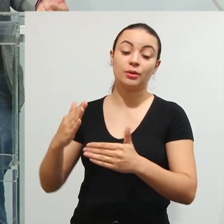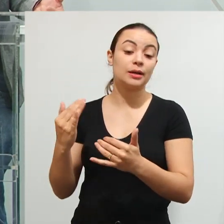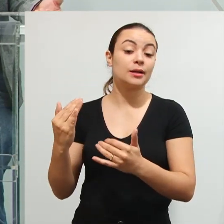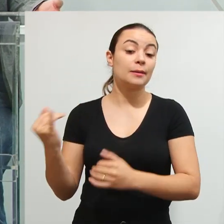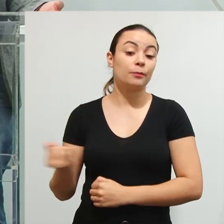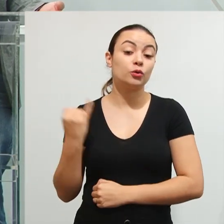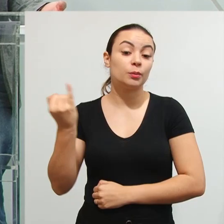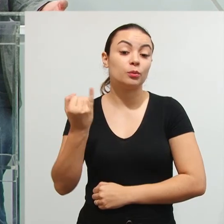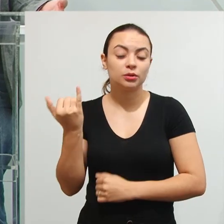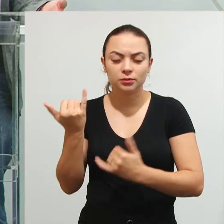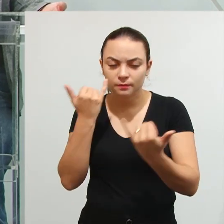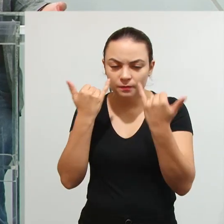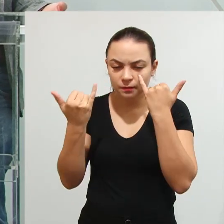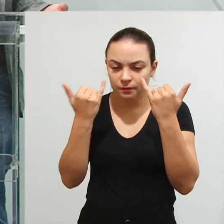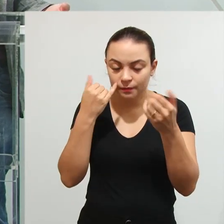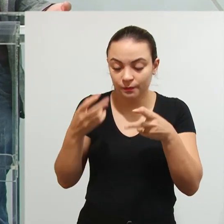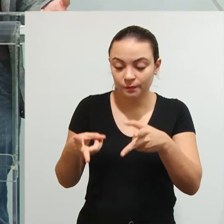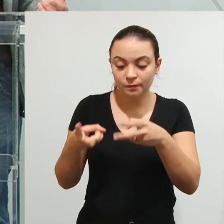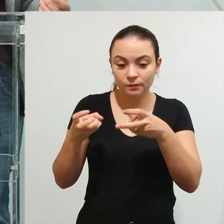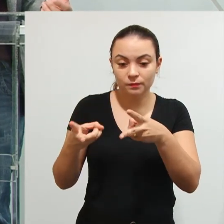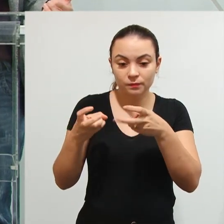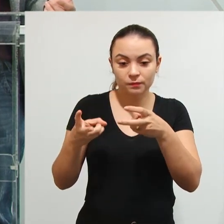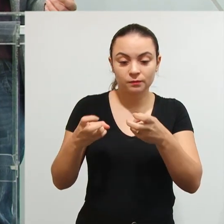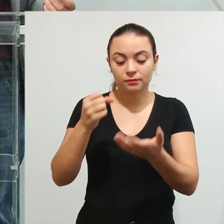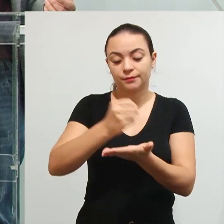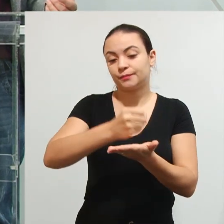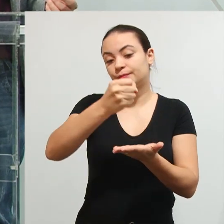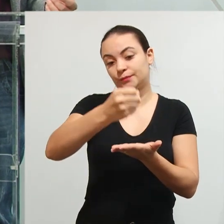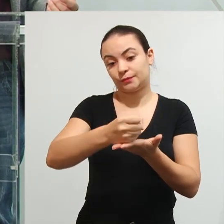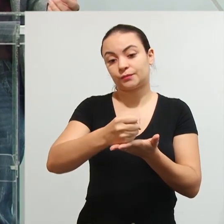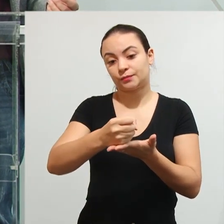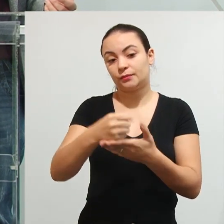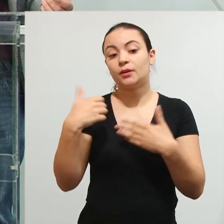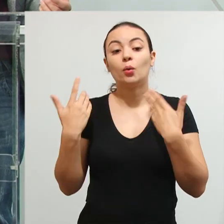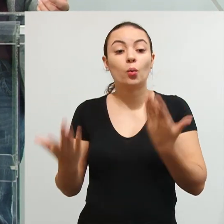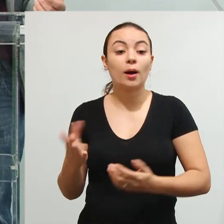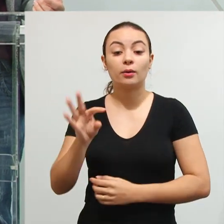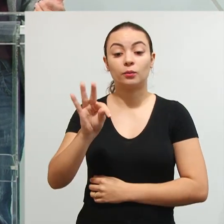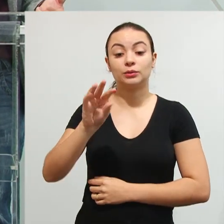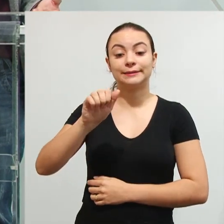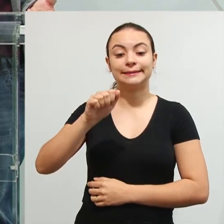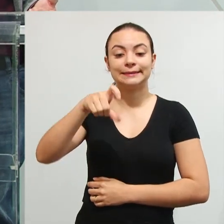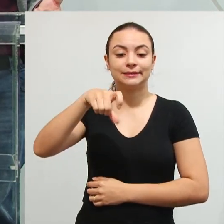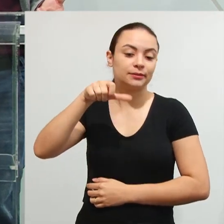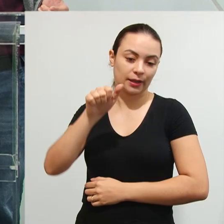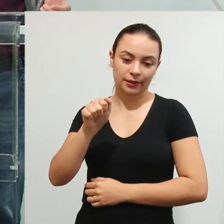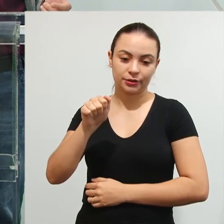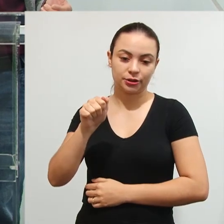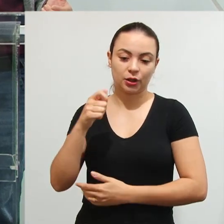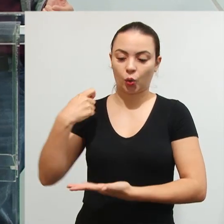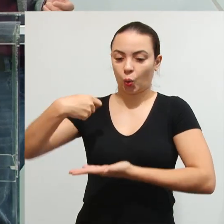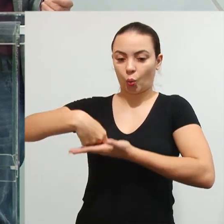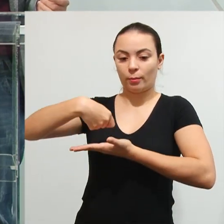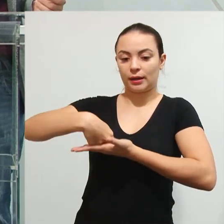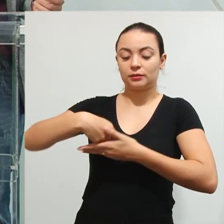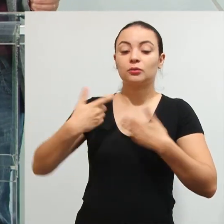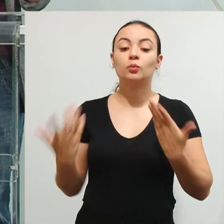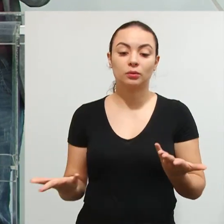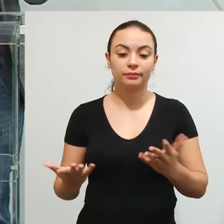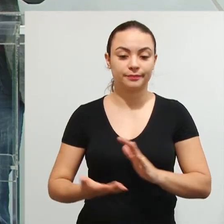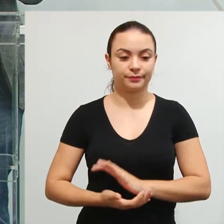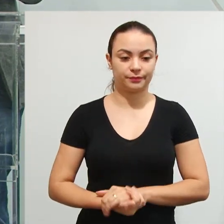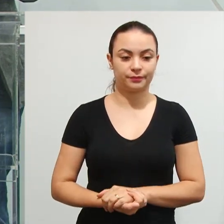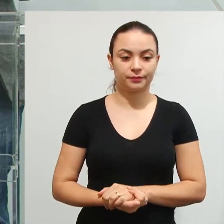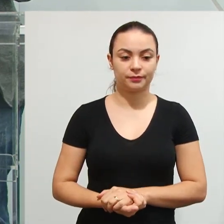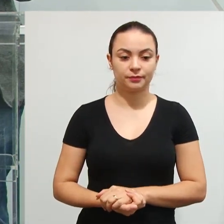atento no contrato qual taxa efetiva você está está sendo cobrada de você naquele empréstimo vamos fazer essa conversão